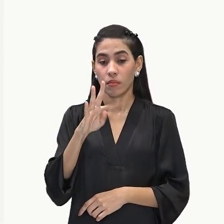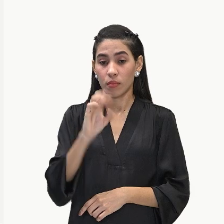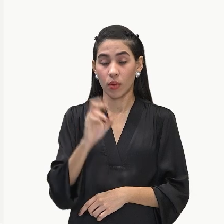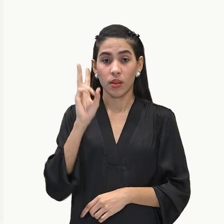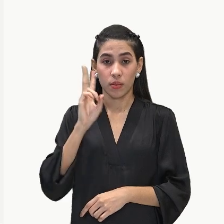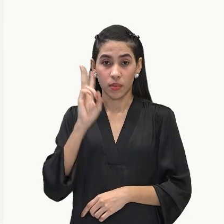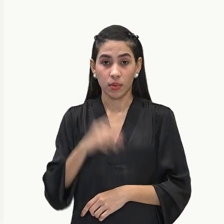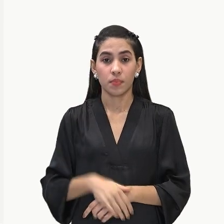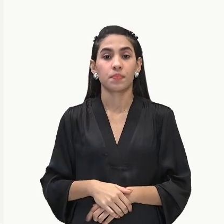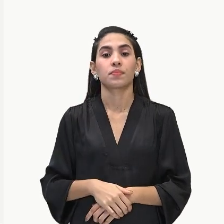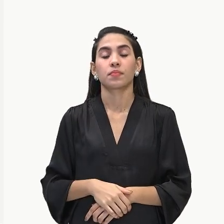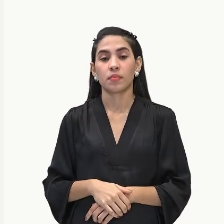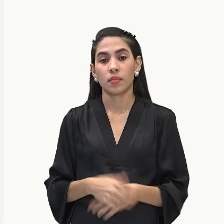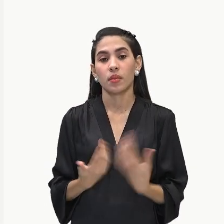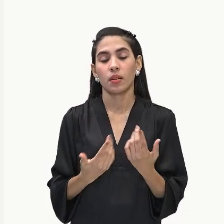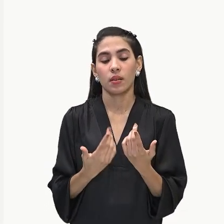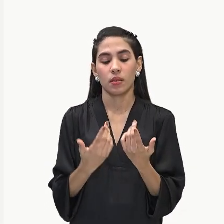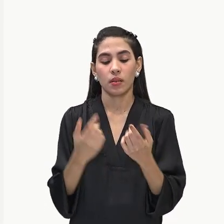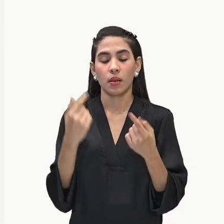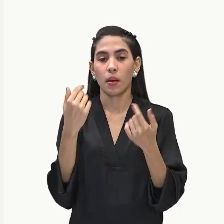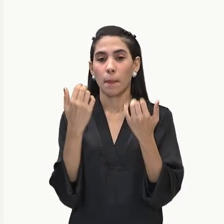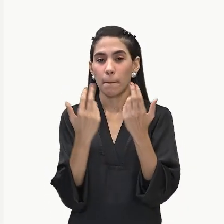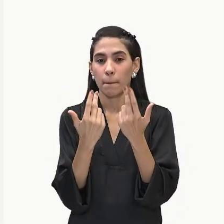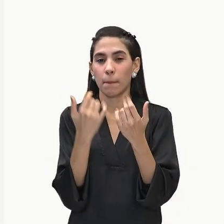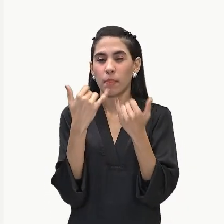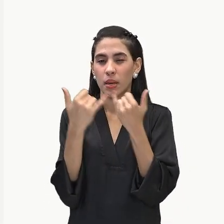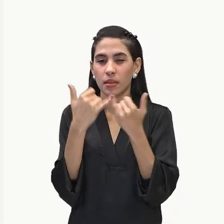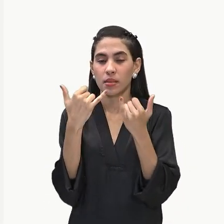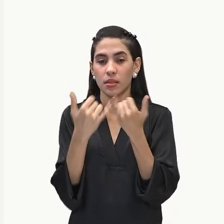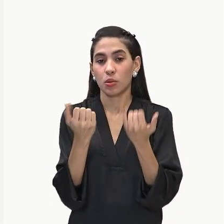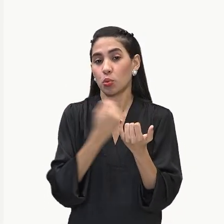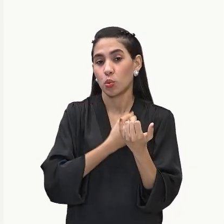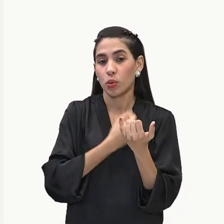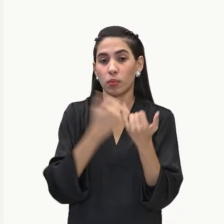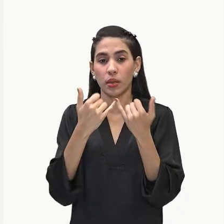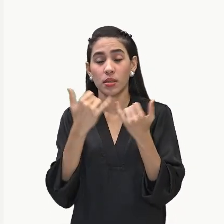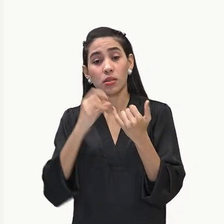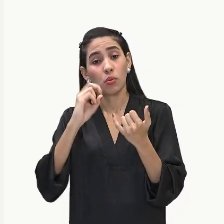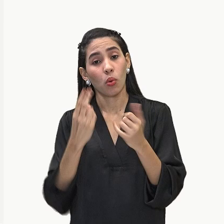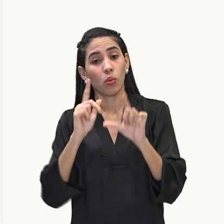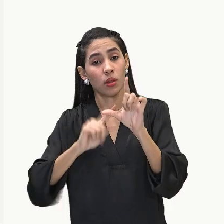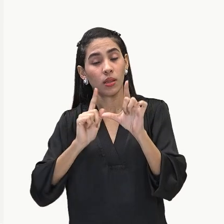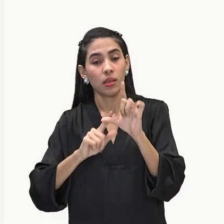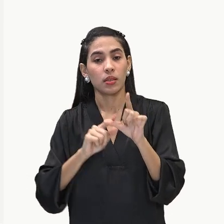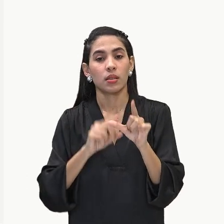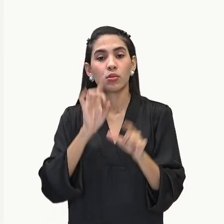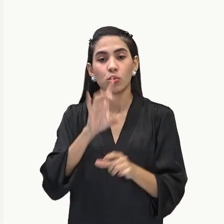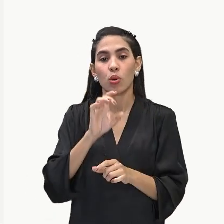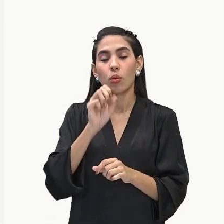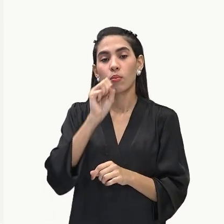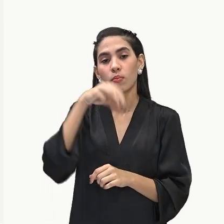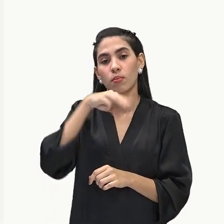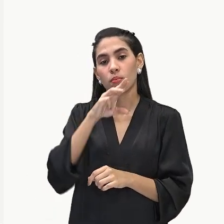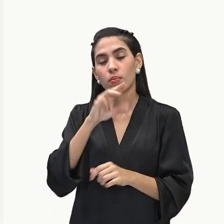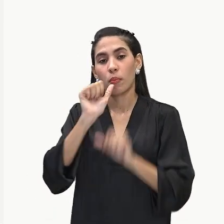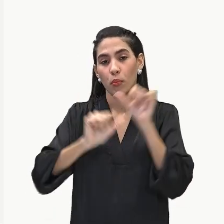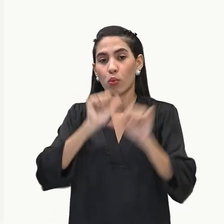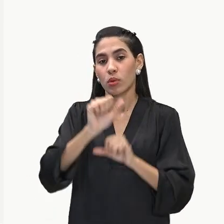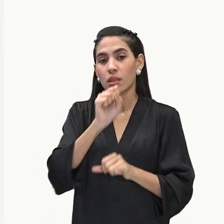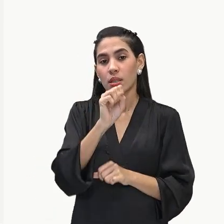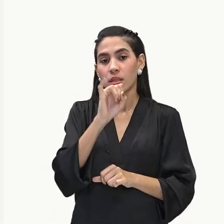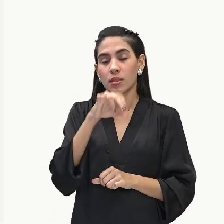aqueles termos ali semelhantes, iguaizinhos, onde só muda quem? O sinal, onde só os sinais são diferentes.